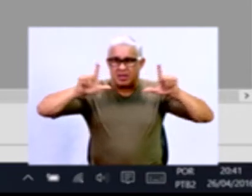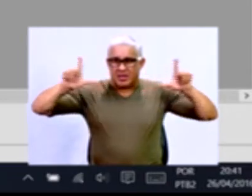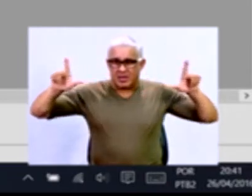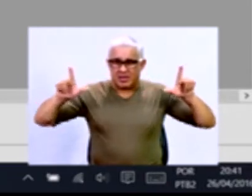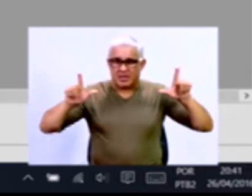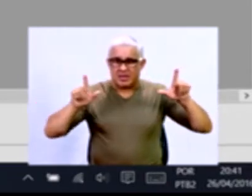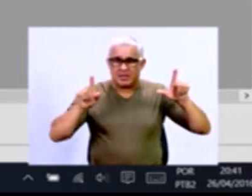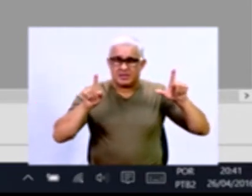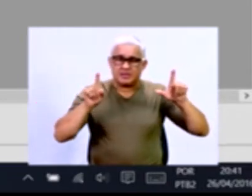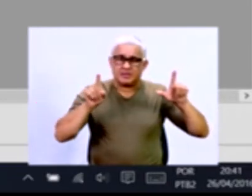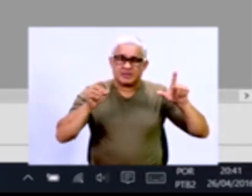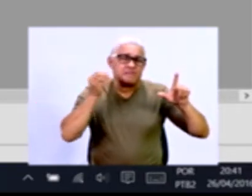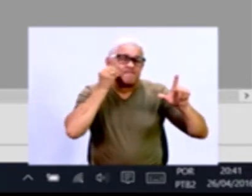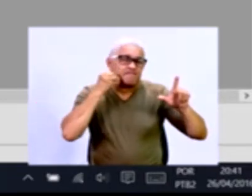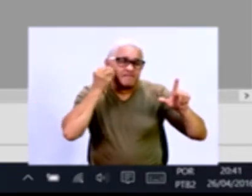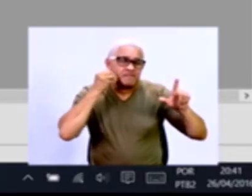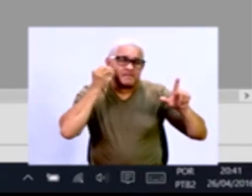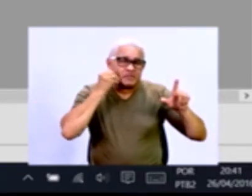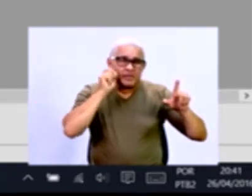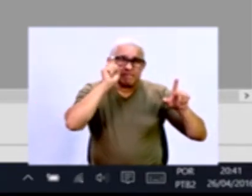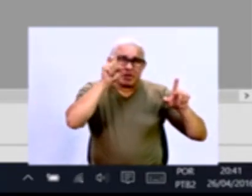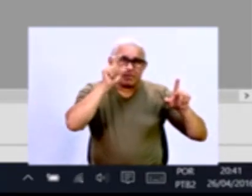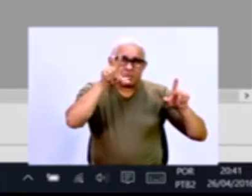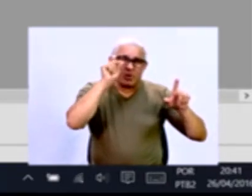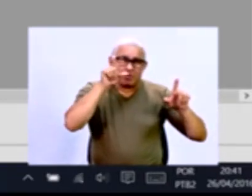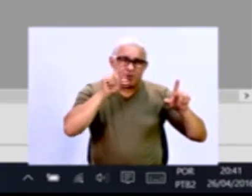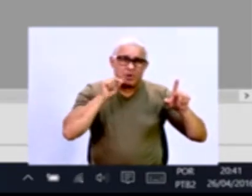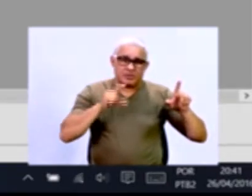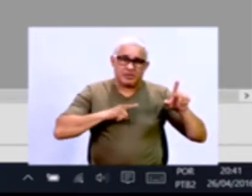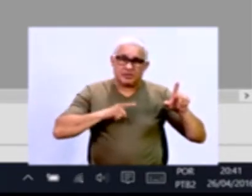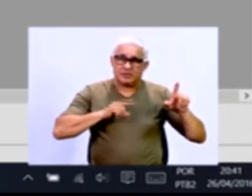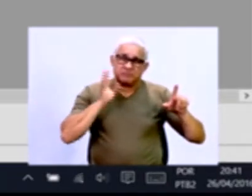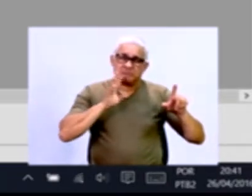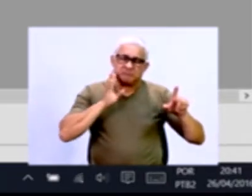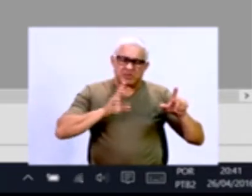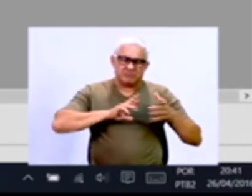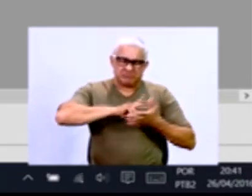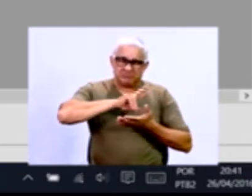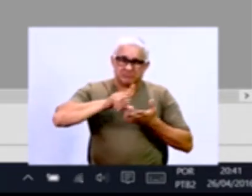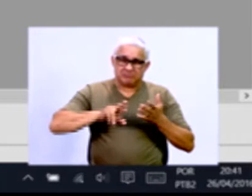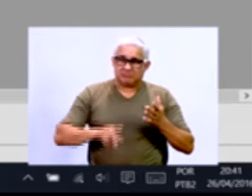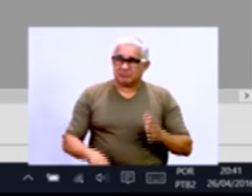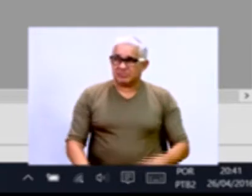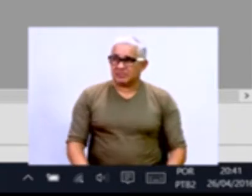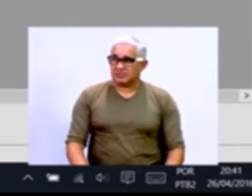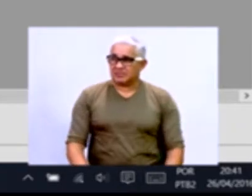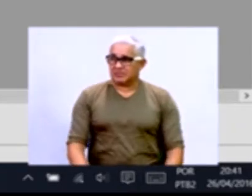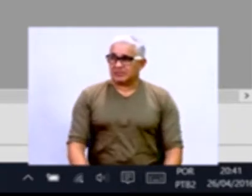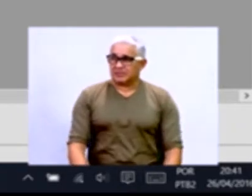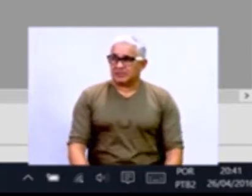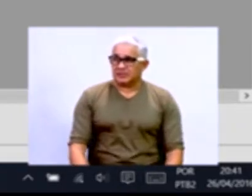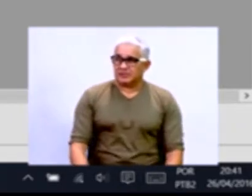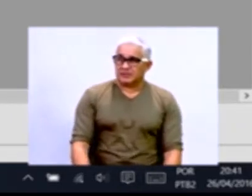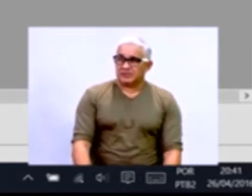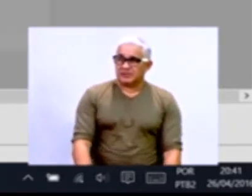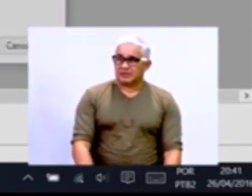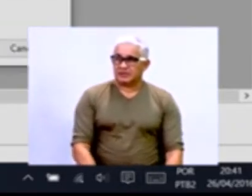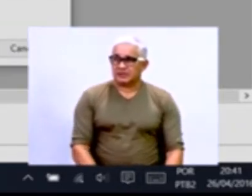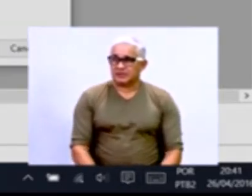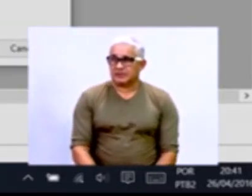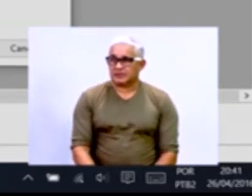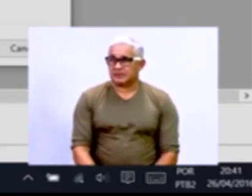ficar mexendo nesses efeitos. Porque tem bastante coisa legal aqui, ó. Deixa eu ver. Tem aqui